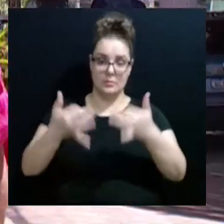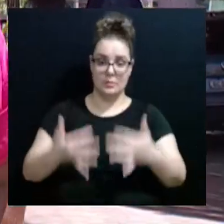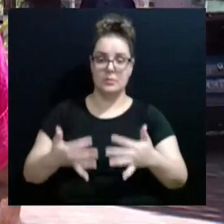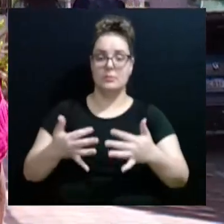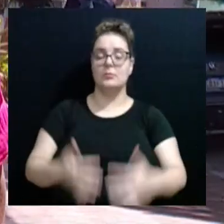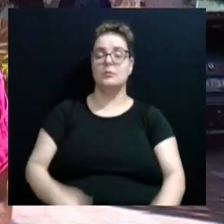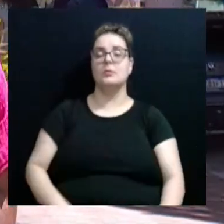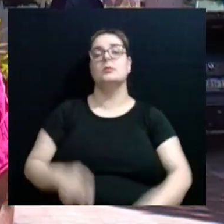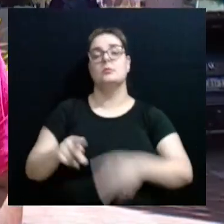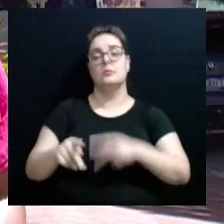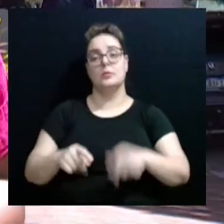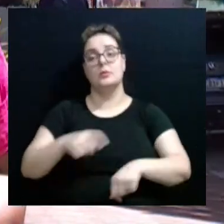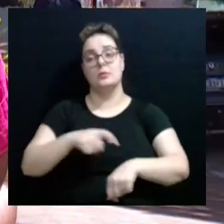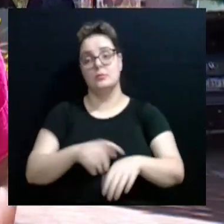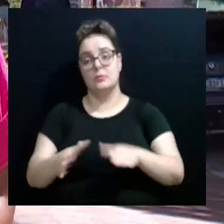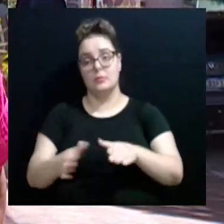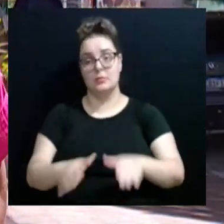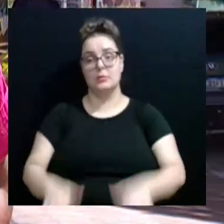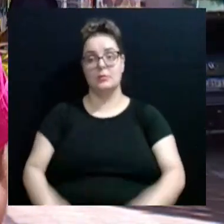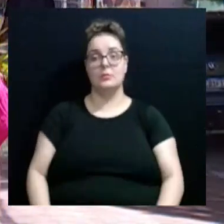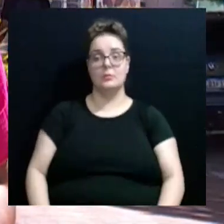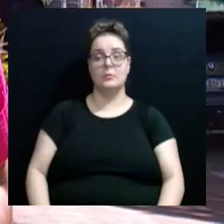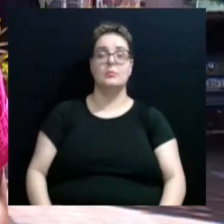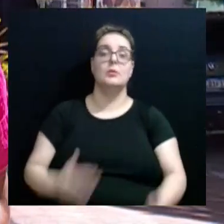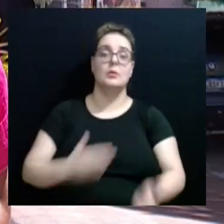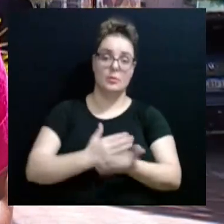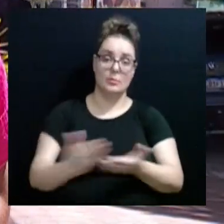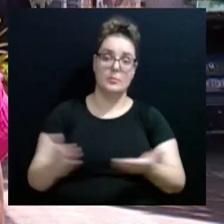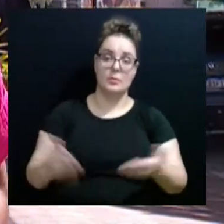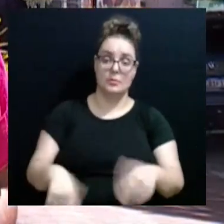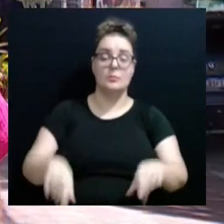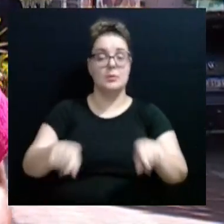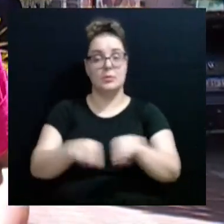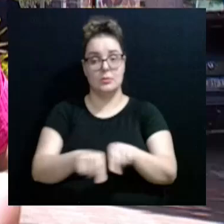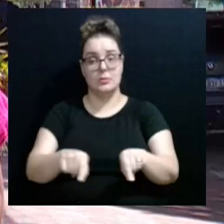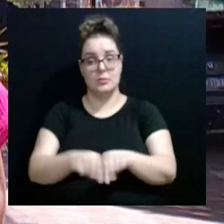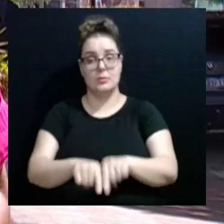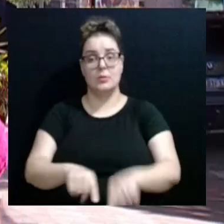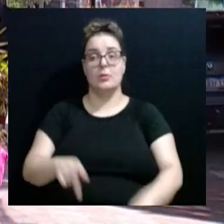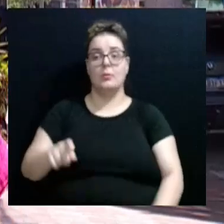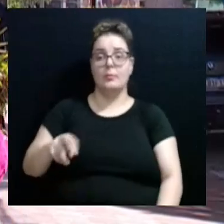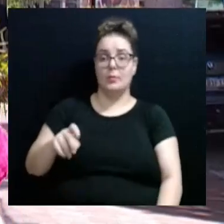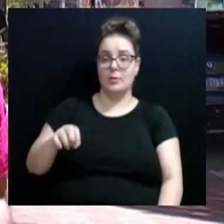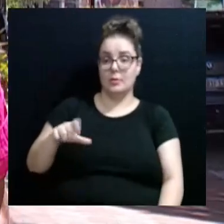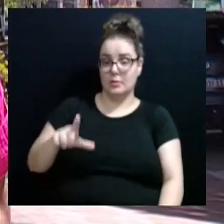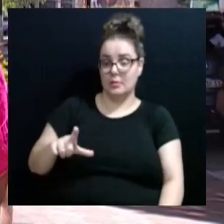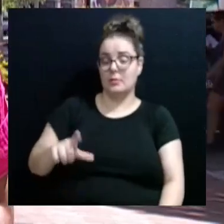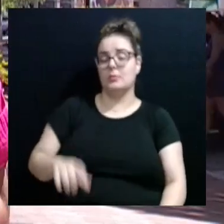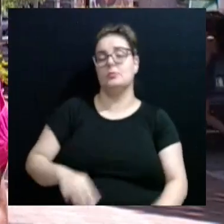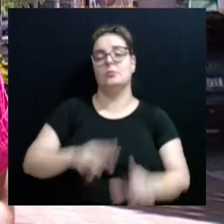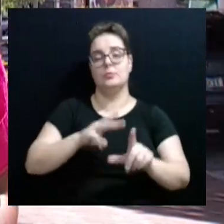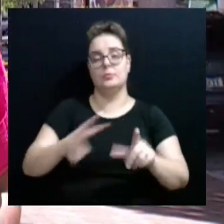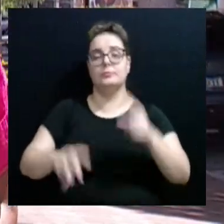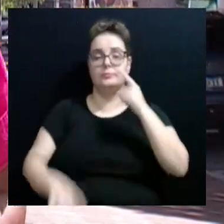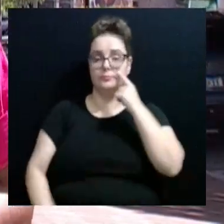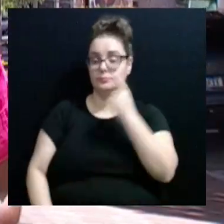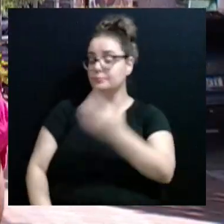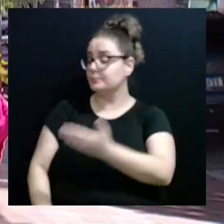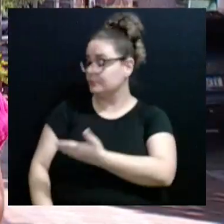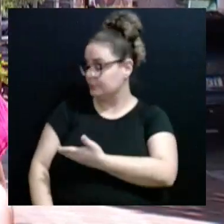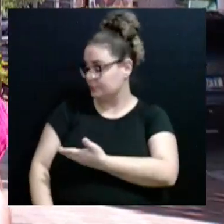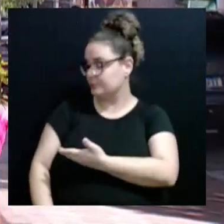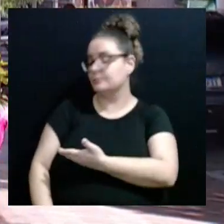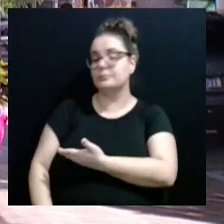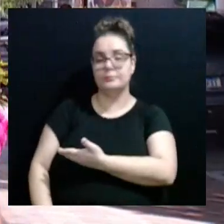porque a vigência é a partir de hoje, mas também tem o portal aí, o site da INDEC, que é indec.com.br.